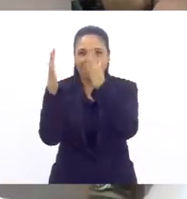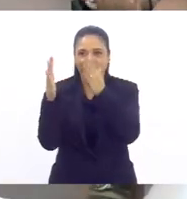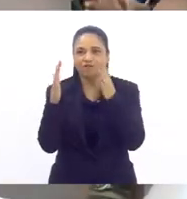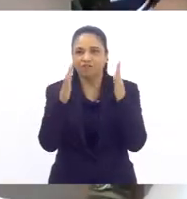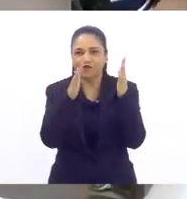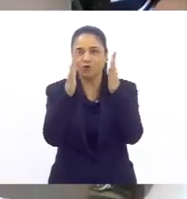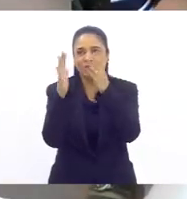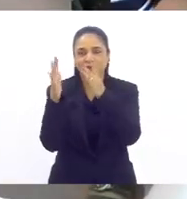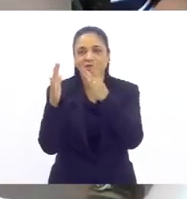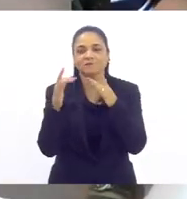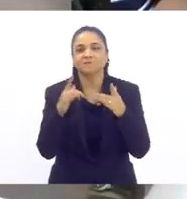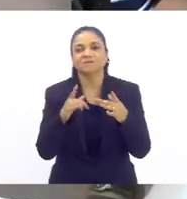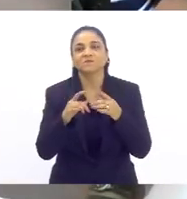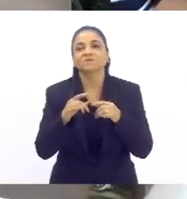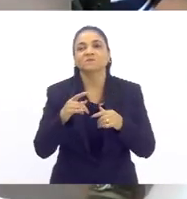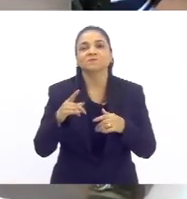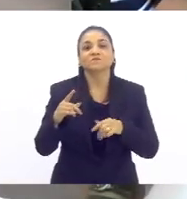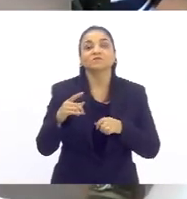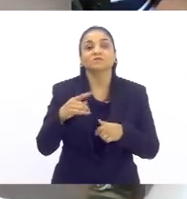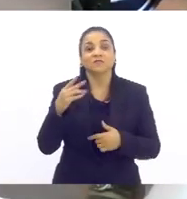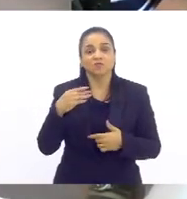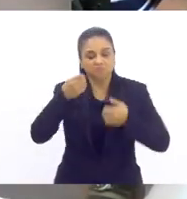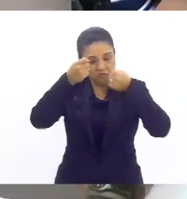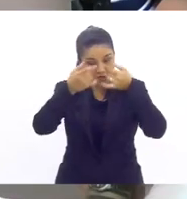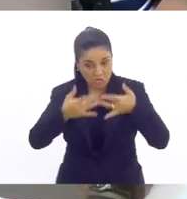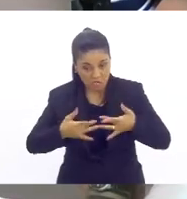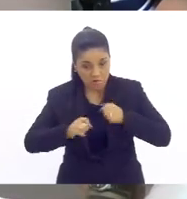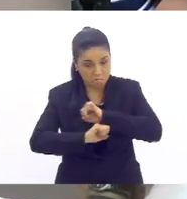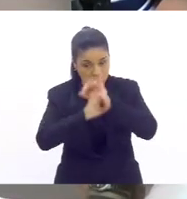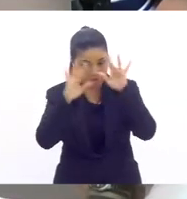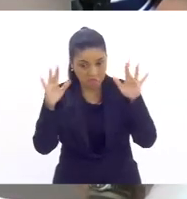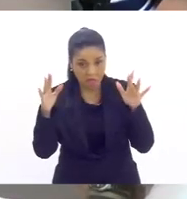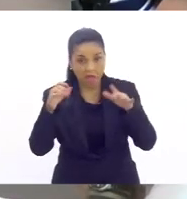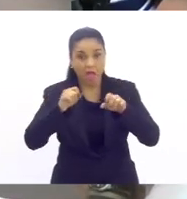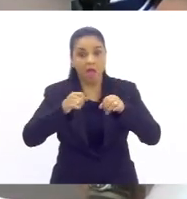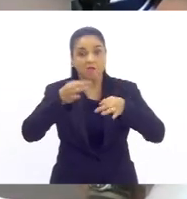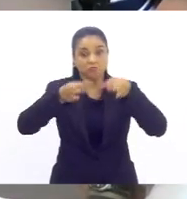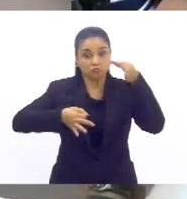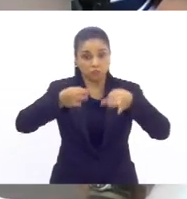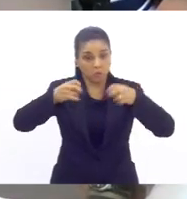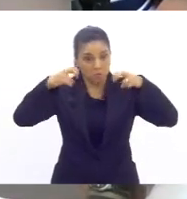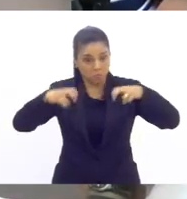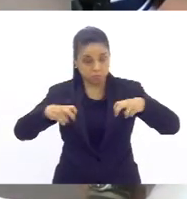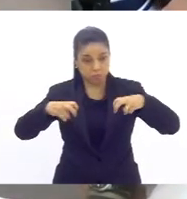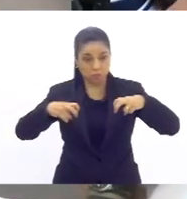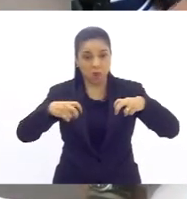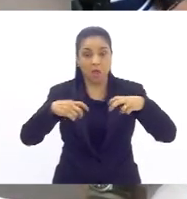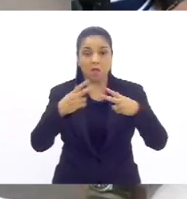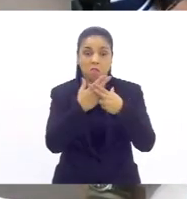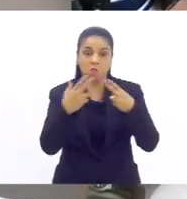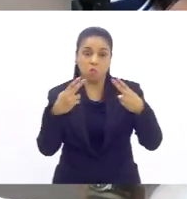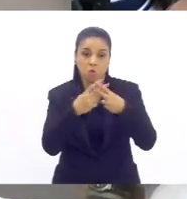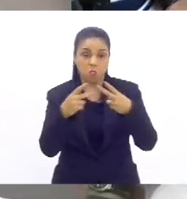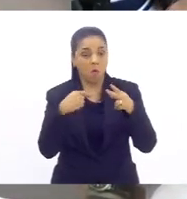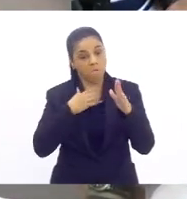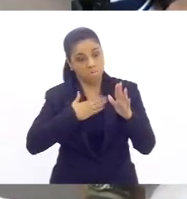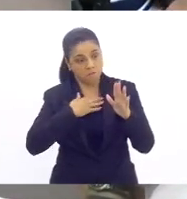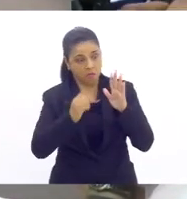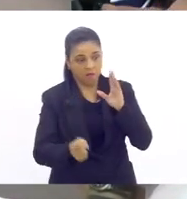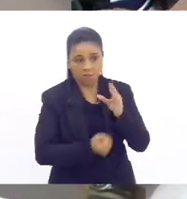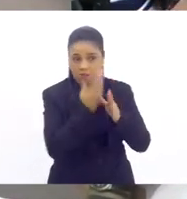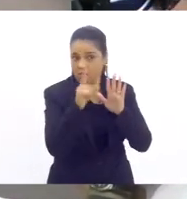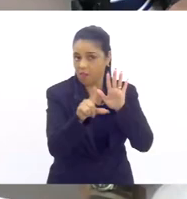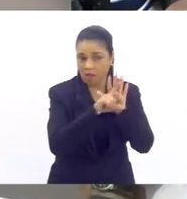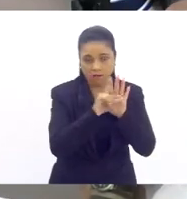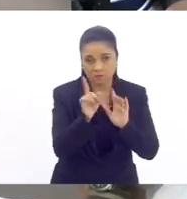eu queria também esclarecer que não há audiência de Custódia por causa da minha lei Isso foi uma iniciativa do Conselho Nacional